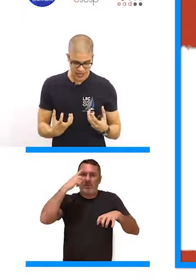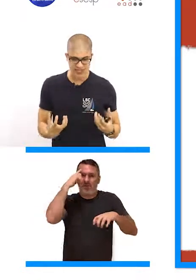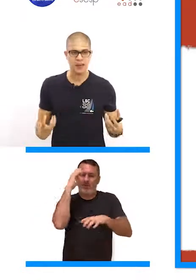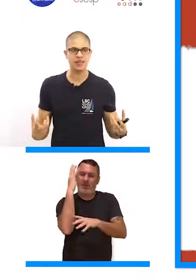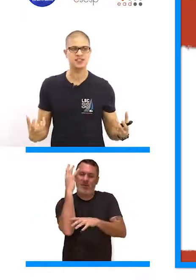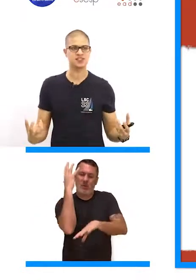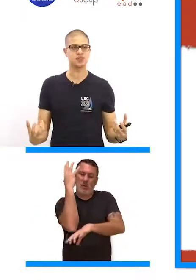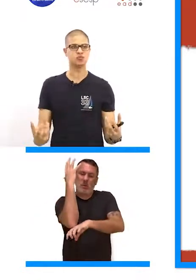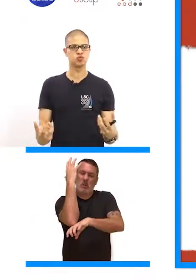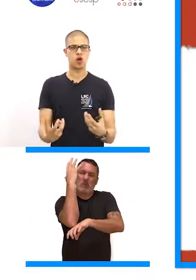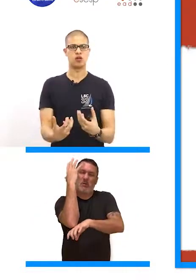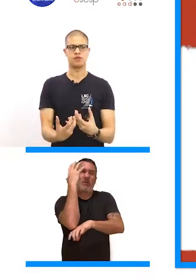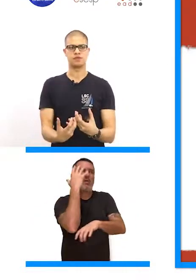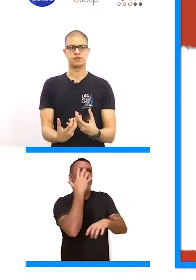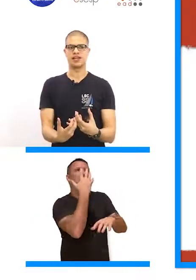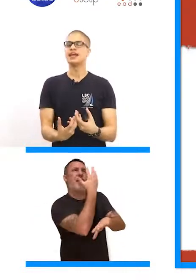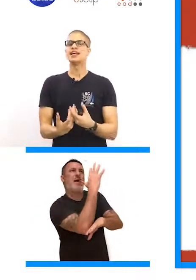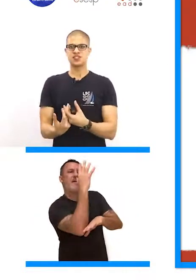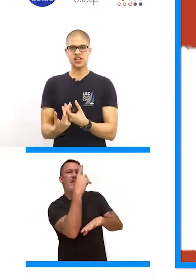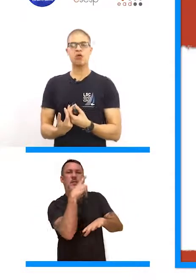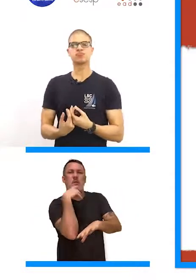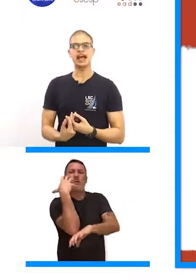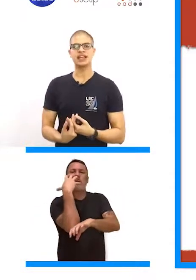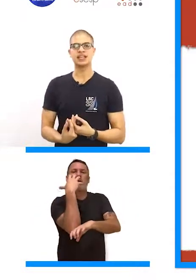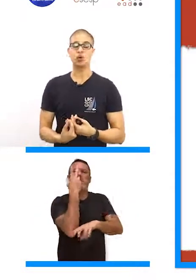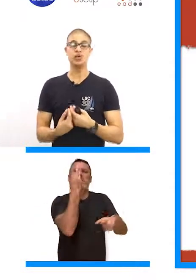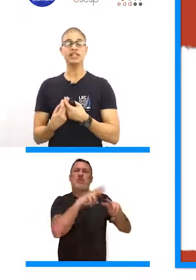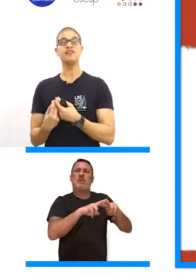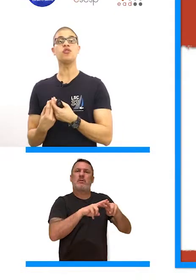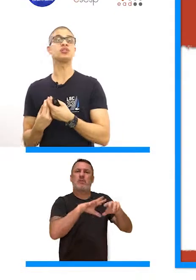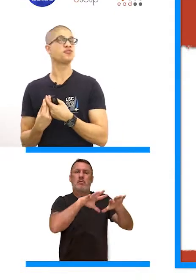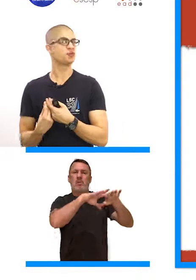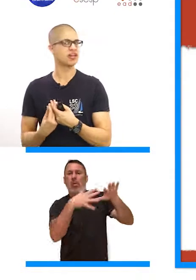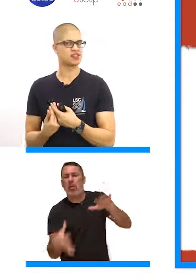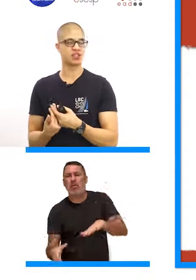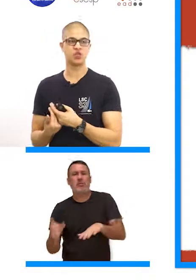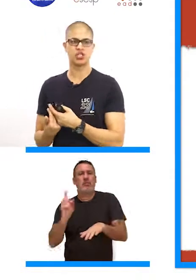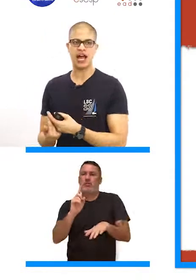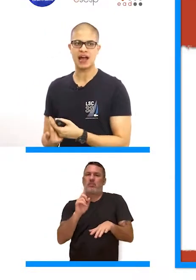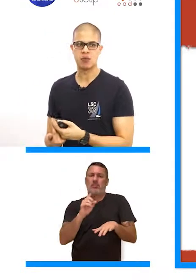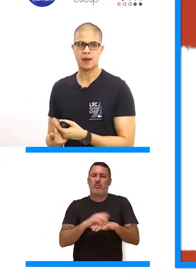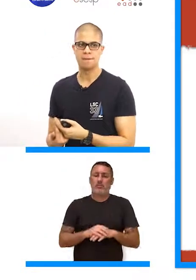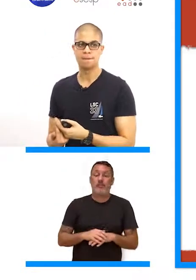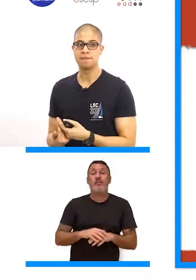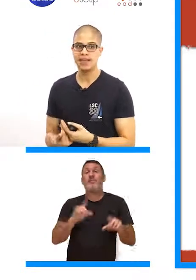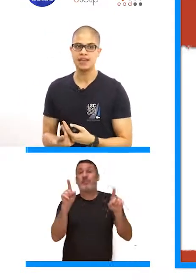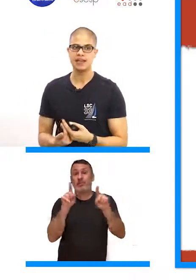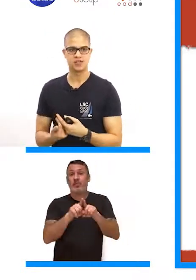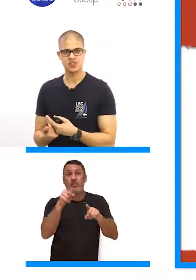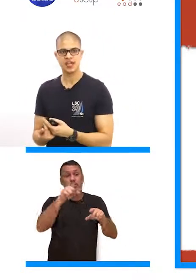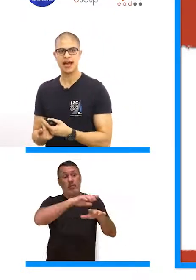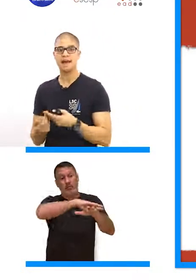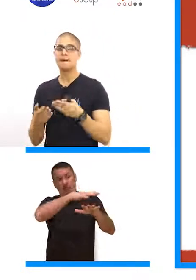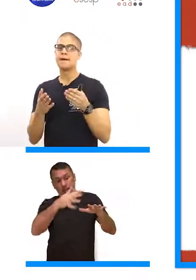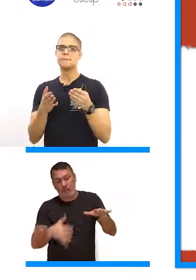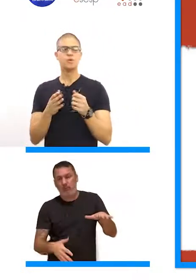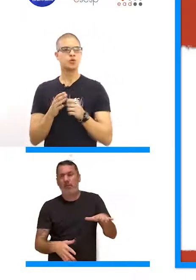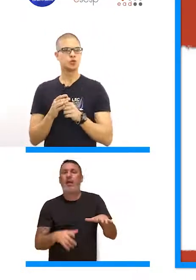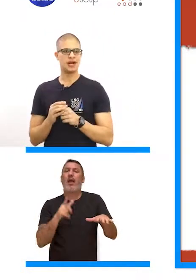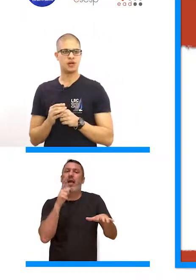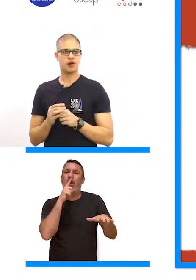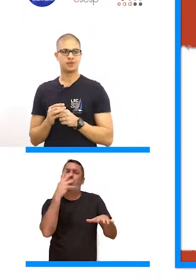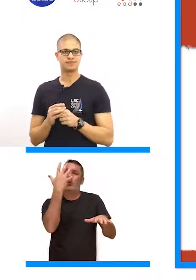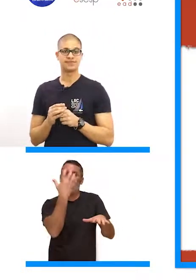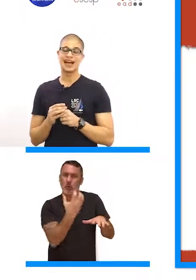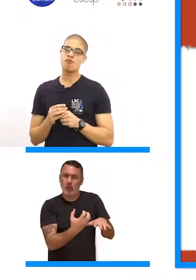a maior estabilização do solo. Sem contar que o nível de infiltração de água nele será